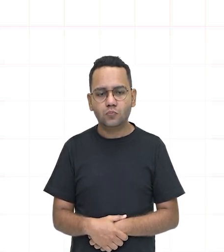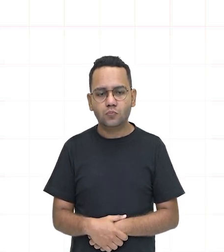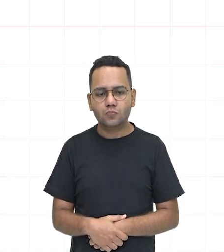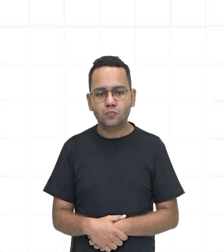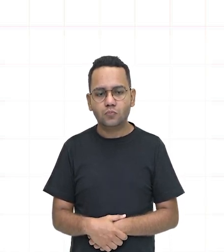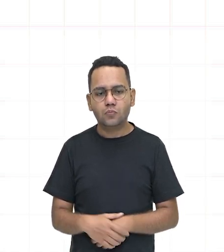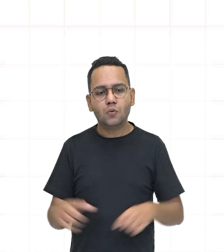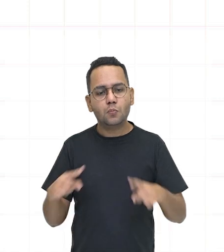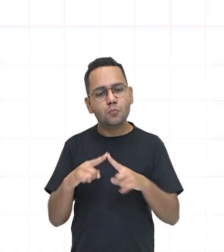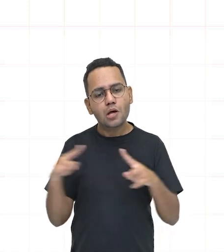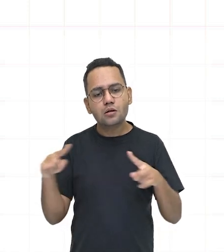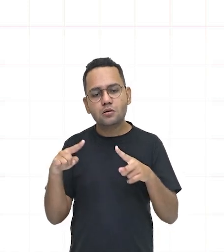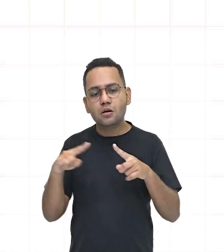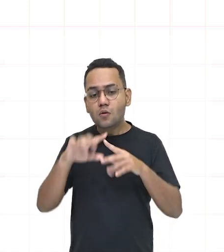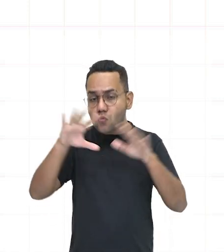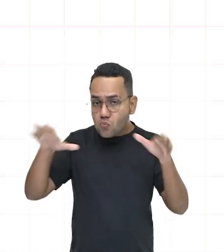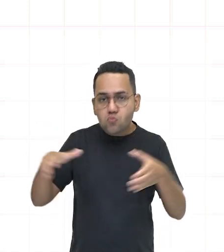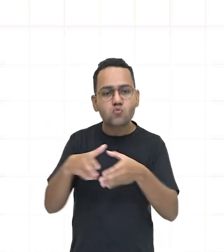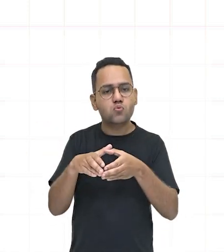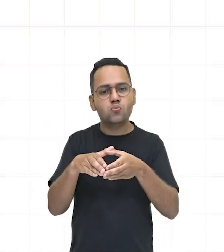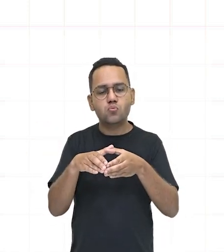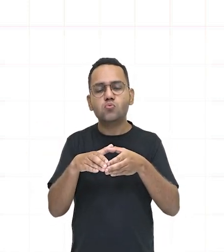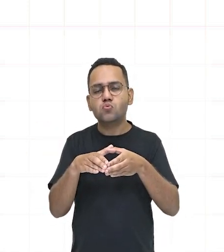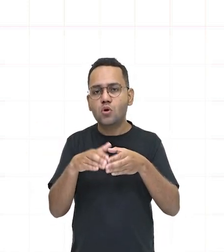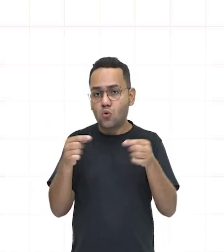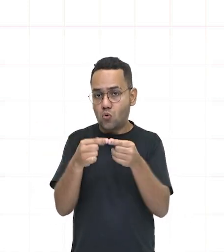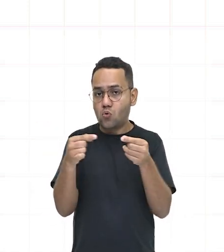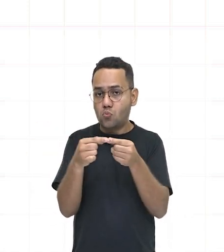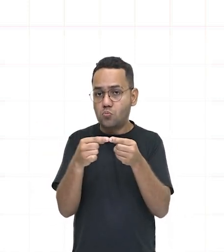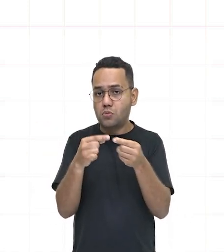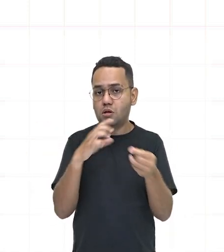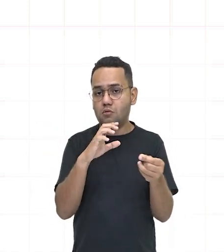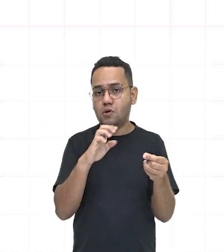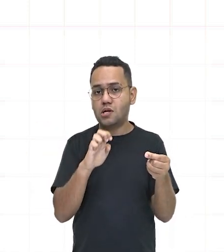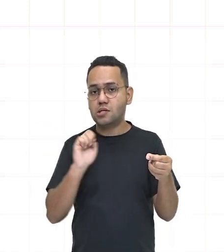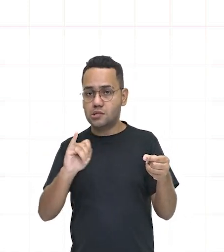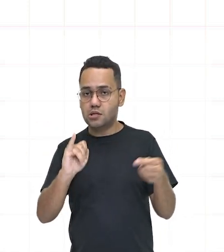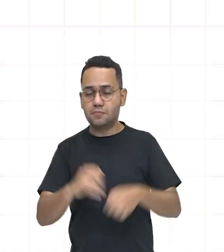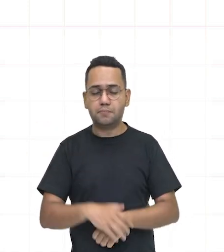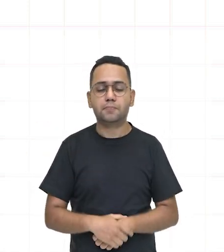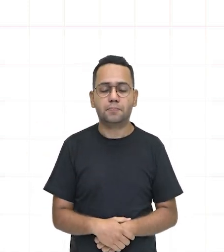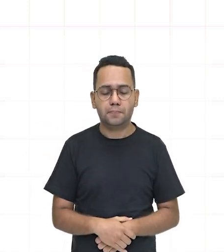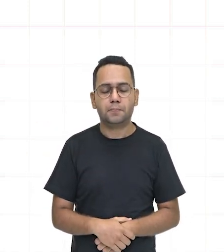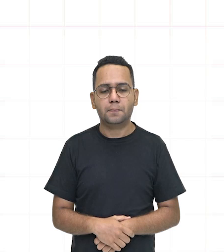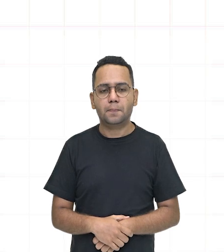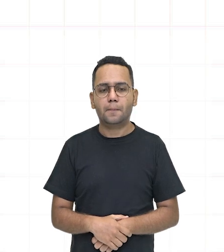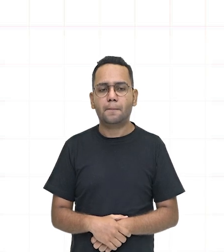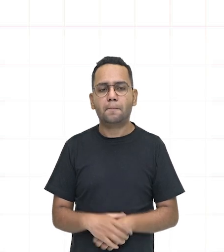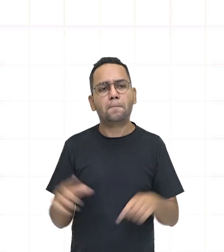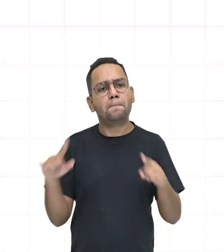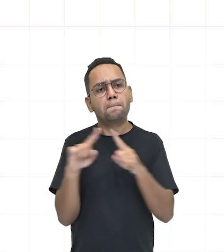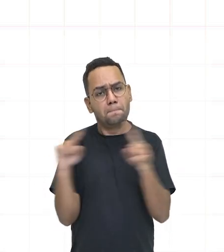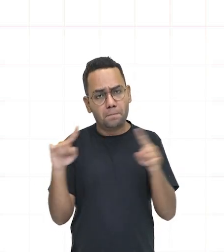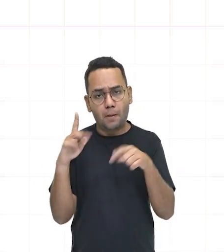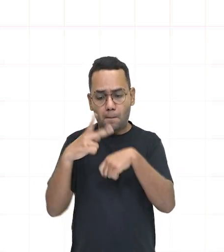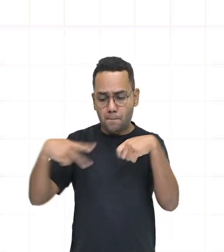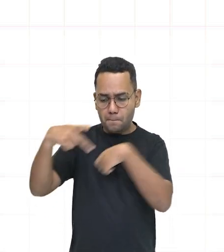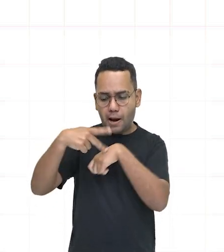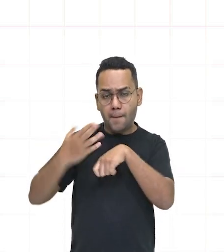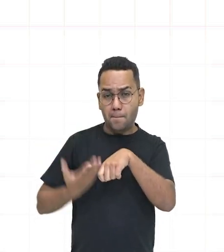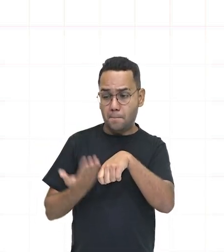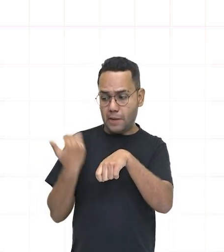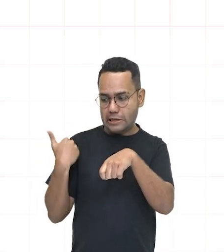a SEI, né? Analisando, né, aí a União Soviética, os países que faziam parte na